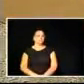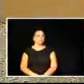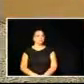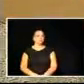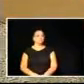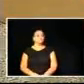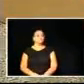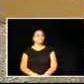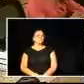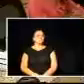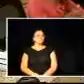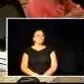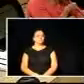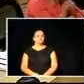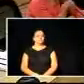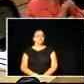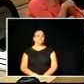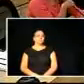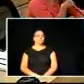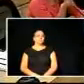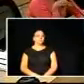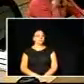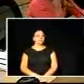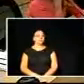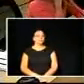Sim. Vereador Neneca.